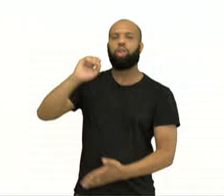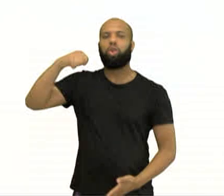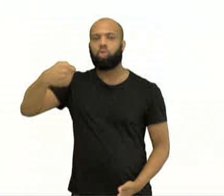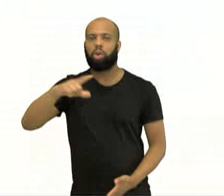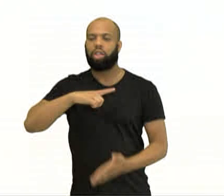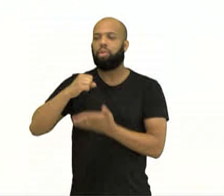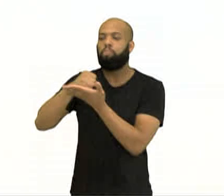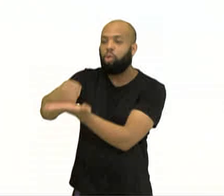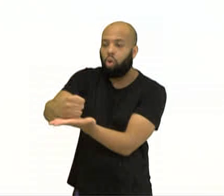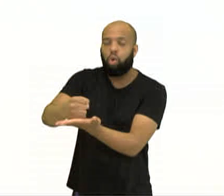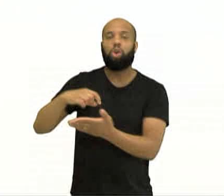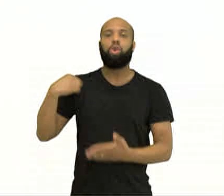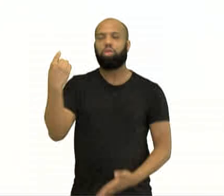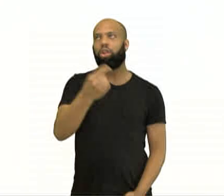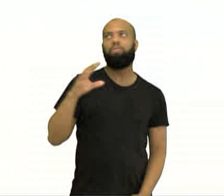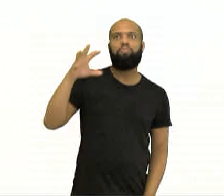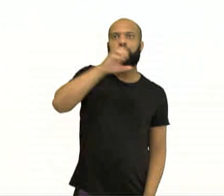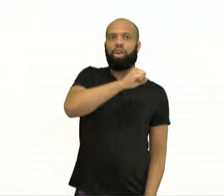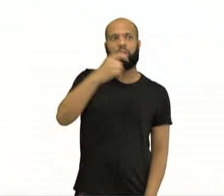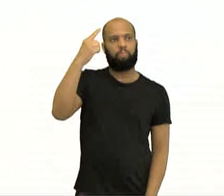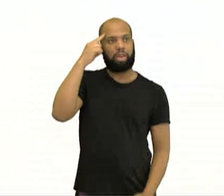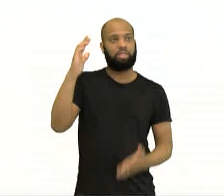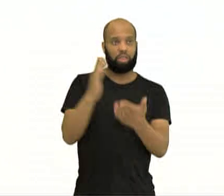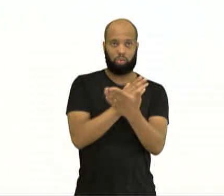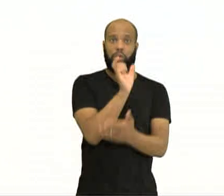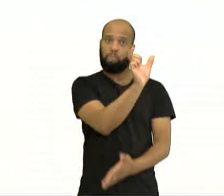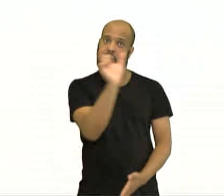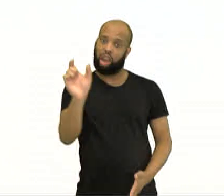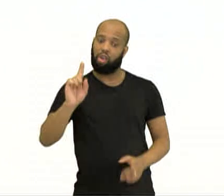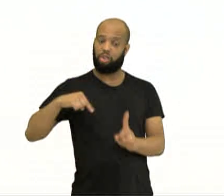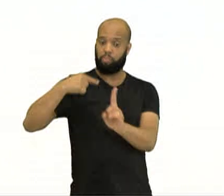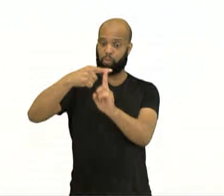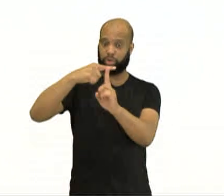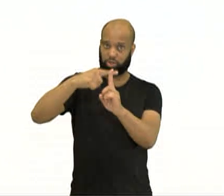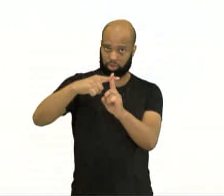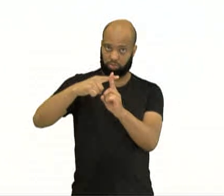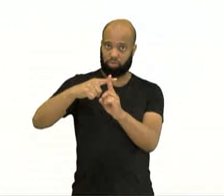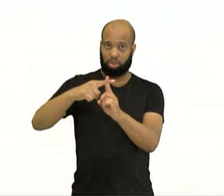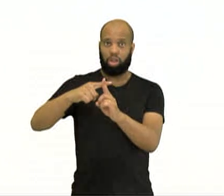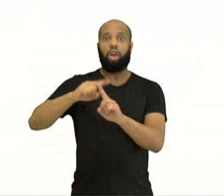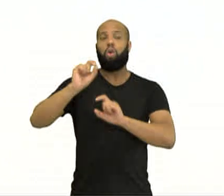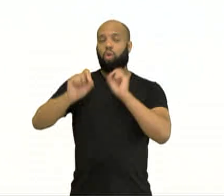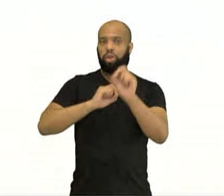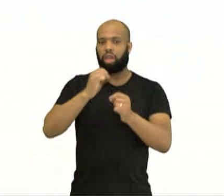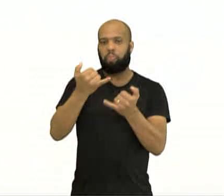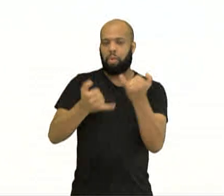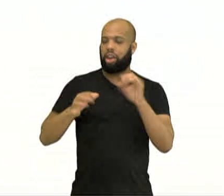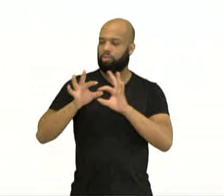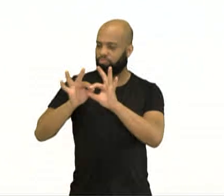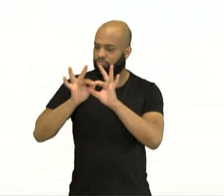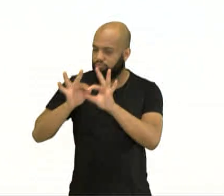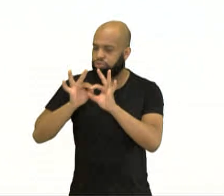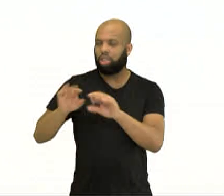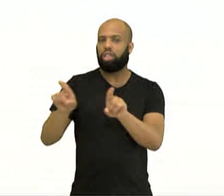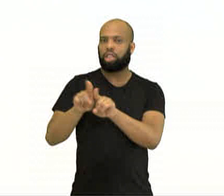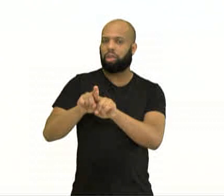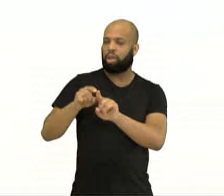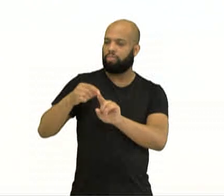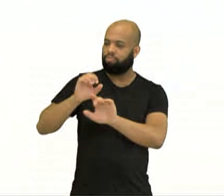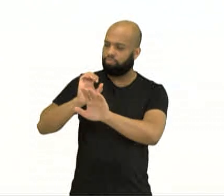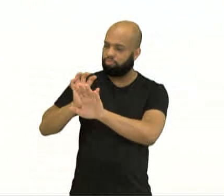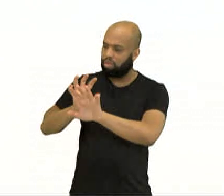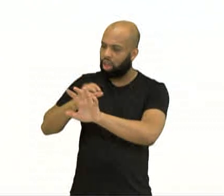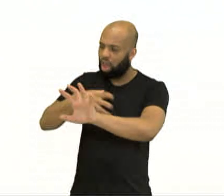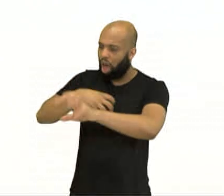solidariedade, rapidamente nos vem à mente palavras e ações positivas, que sugerem um elo com o próximo, solidarizar-se.